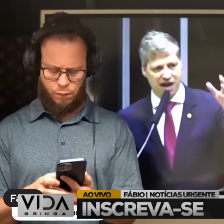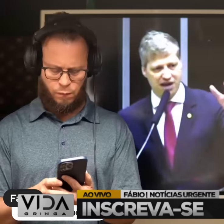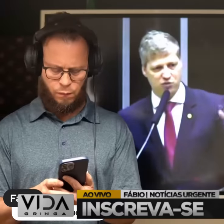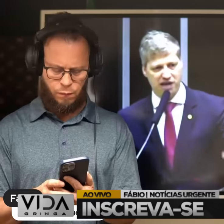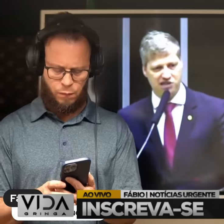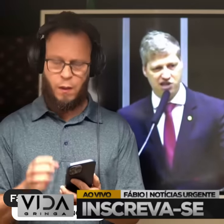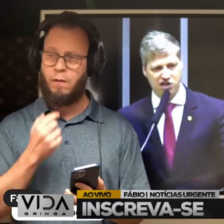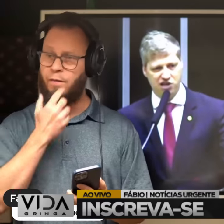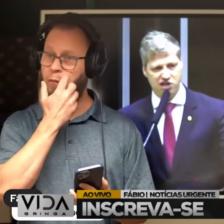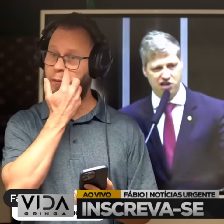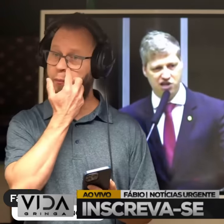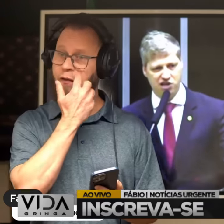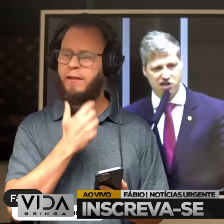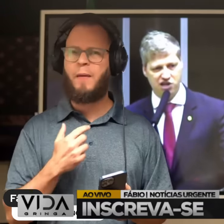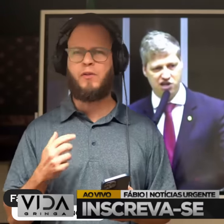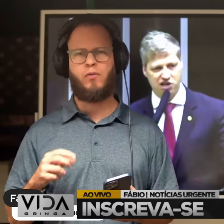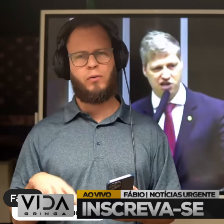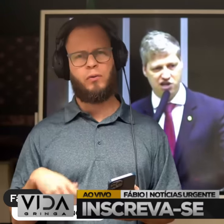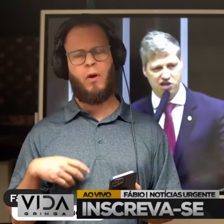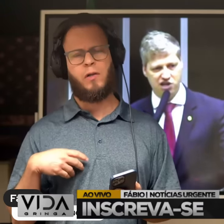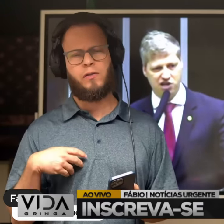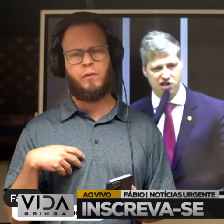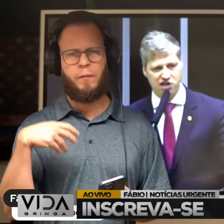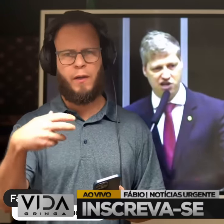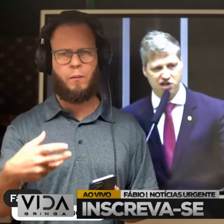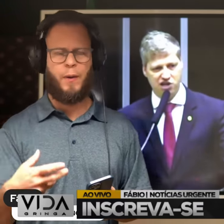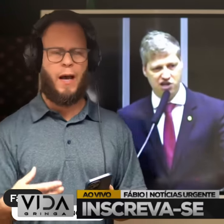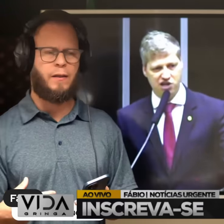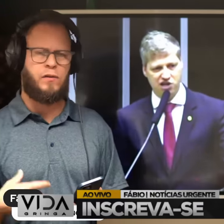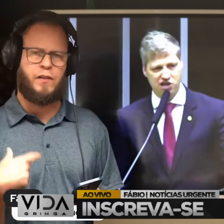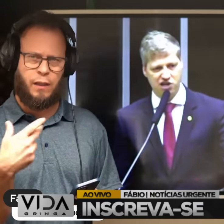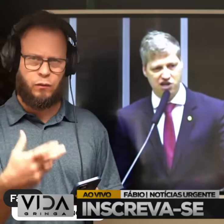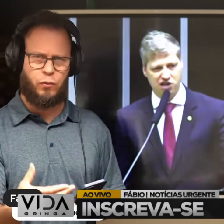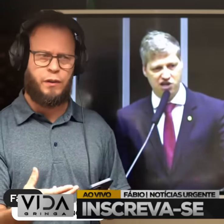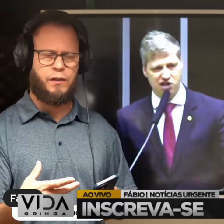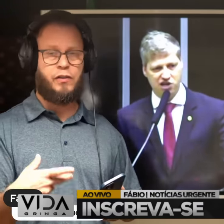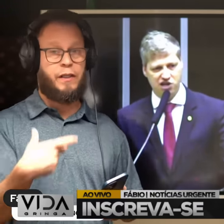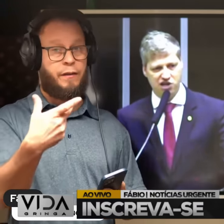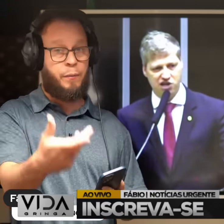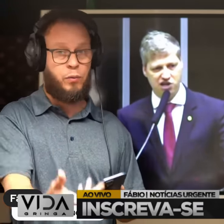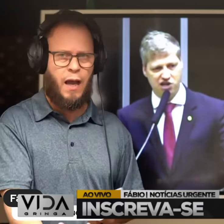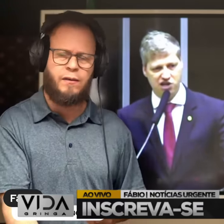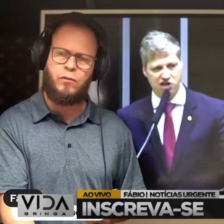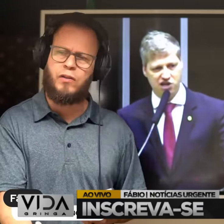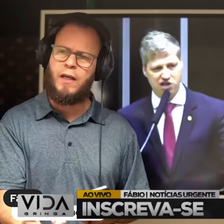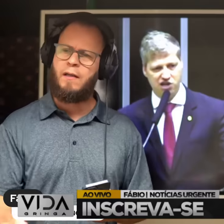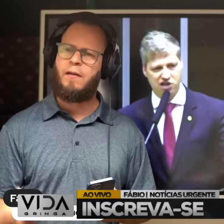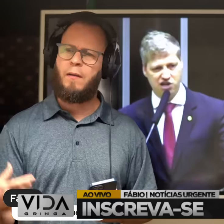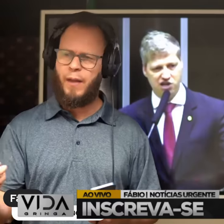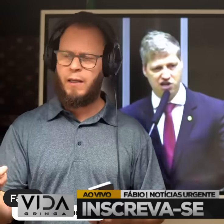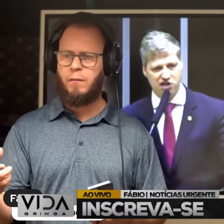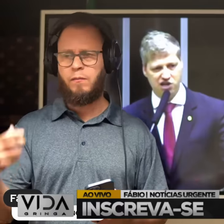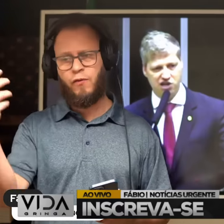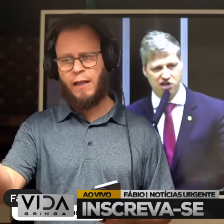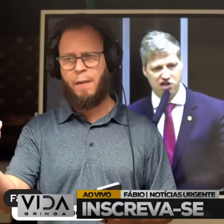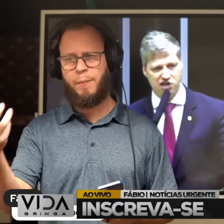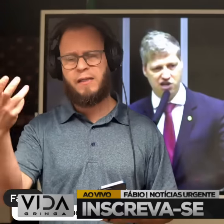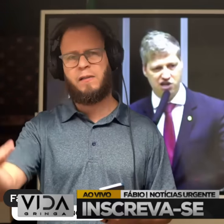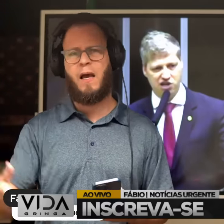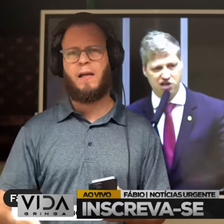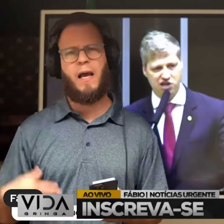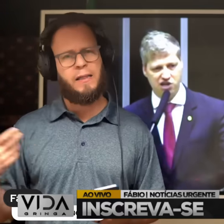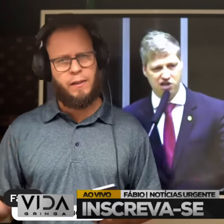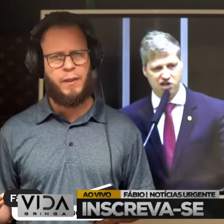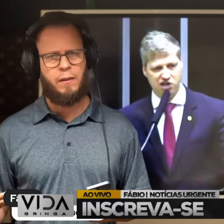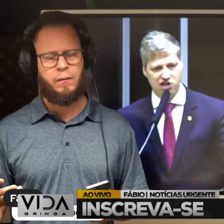deputado Marcos Brasil. Vamos aproveitar, pessoal, no nosso e-mail para os senadores e deputados também falar para